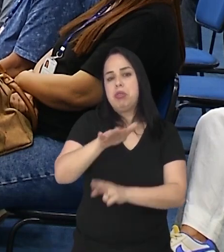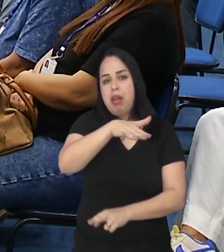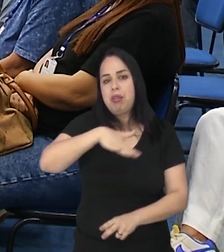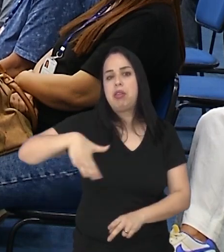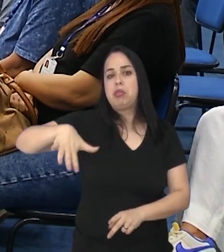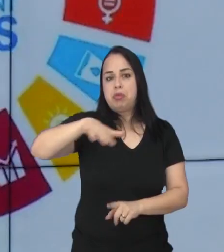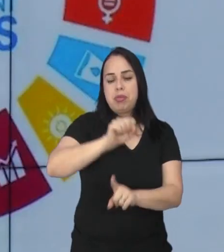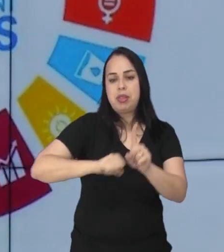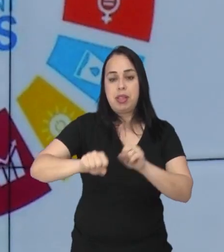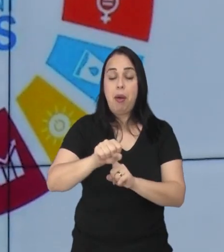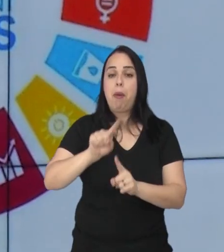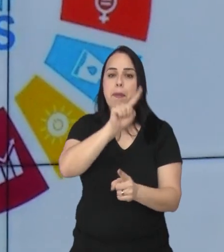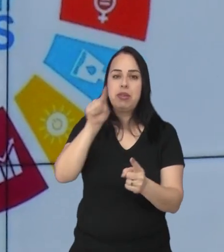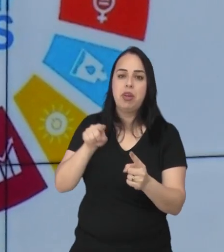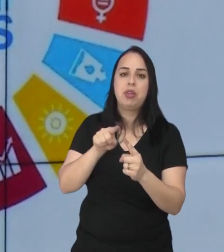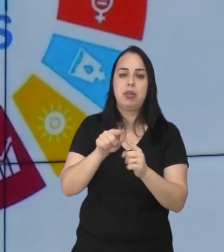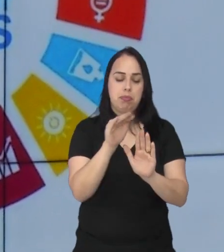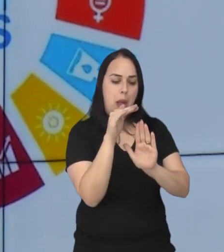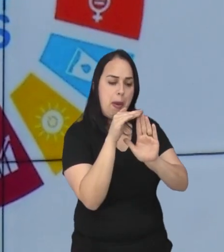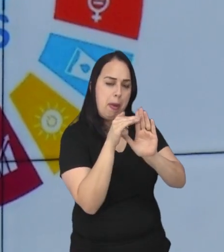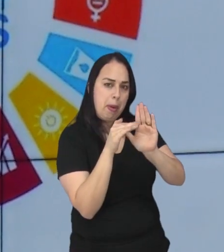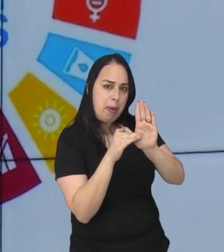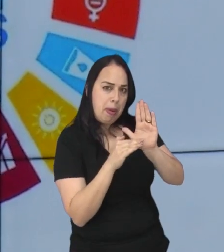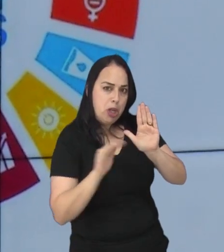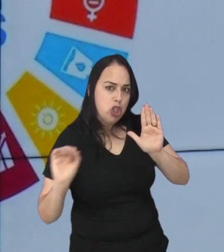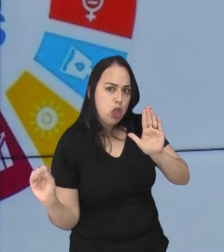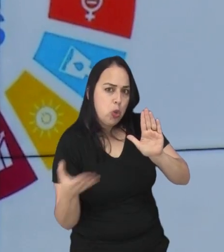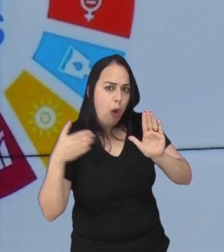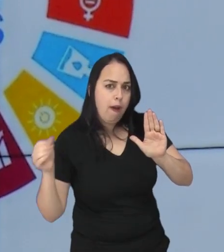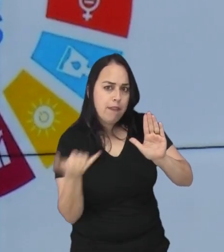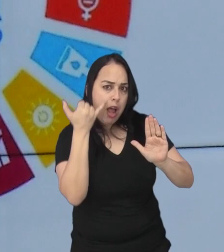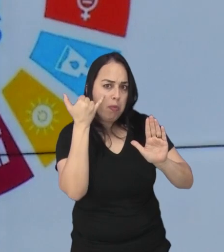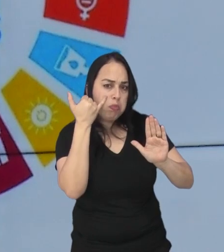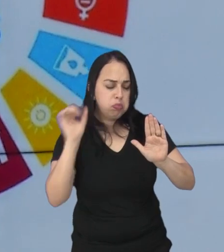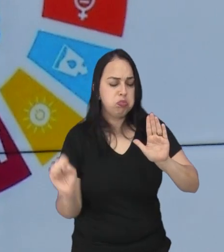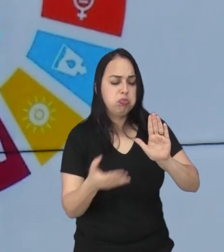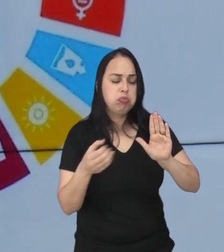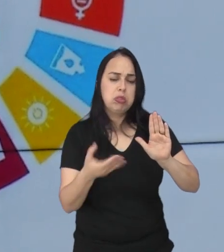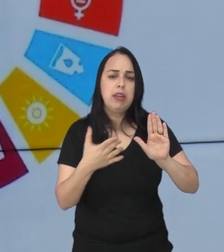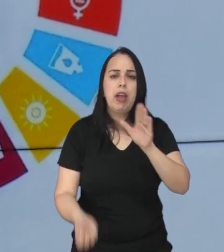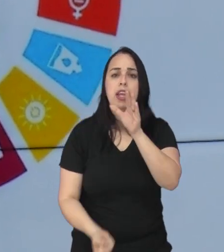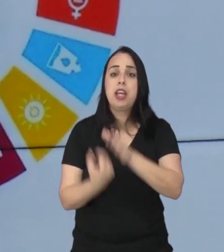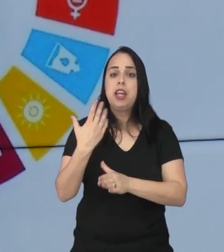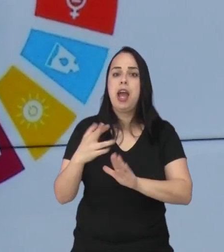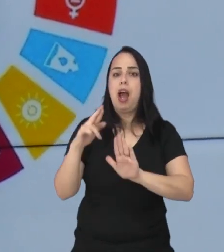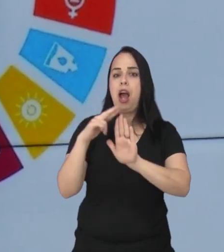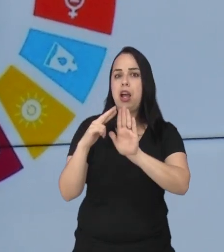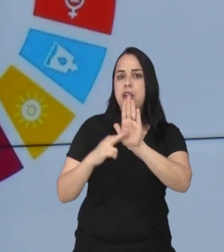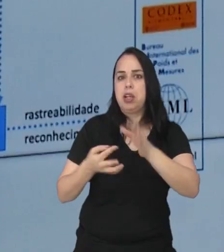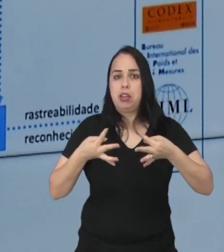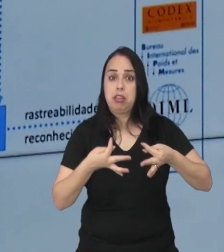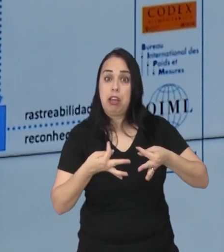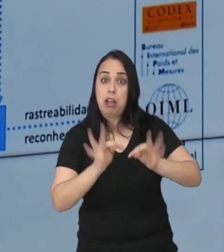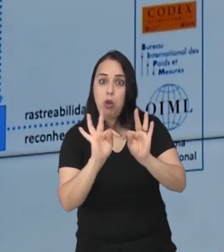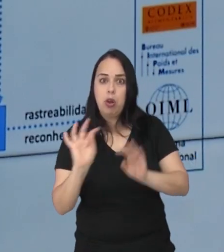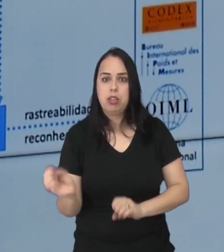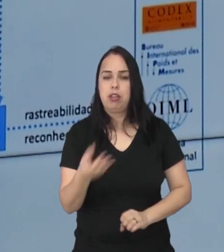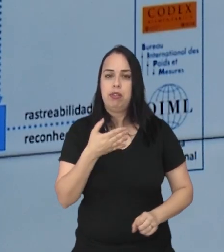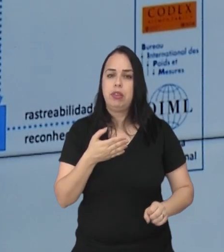plenário da Câmara. O objetivo? Apresentar um programa de modernização que pretende implementar